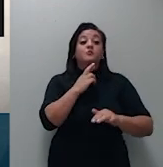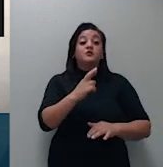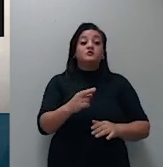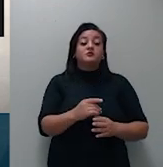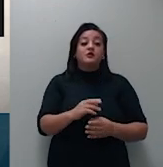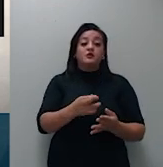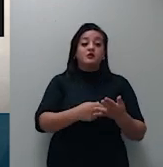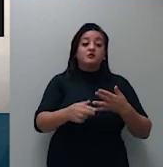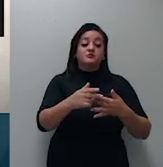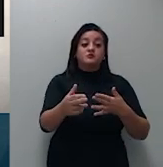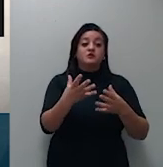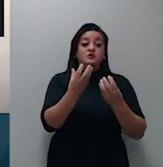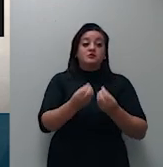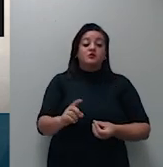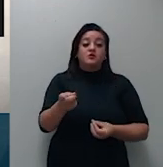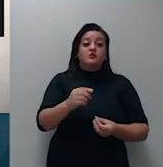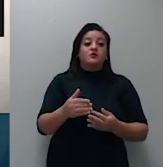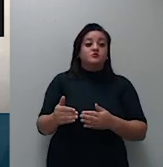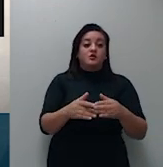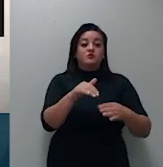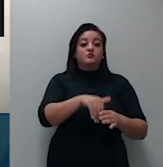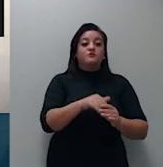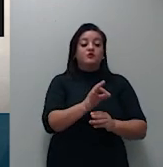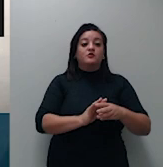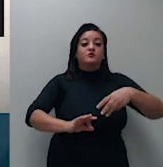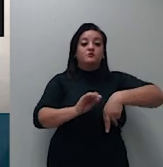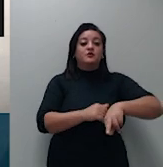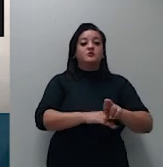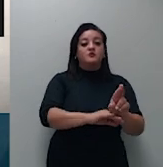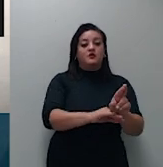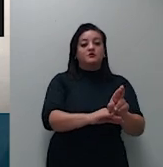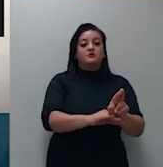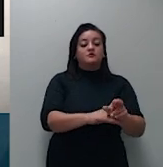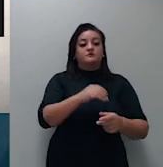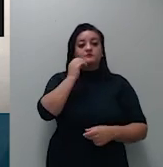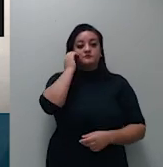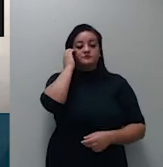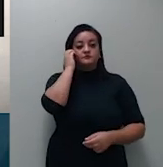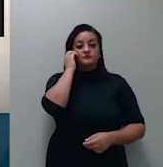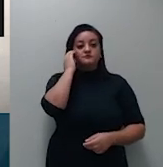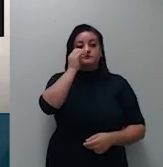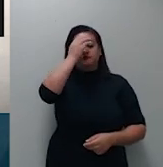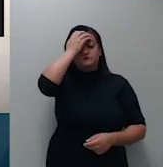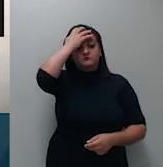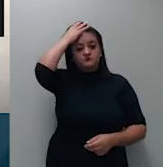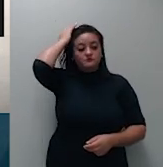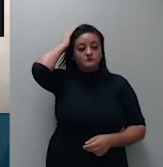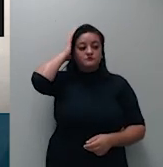então agravo interno que se nega provimento nos termos do voto do relator